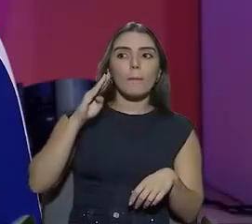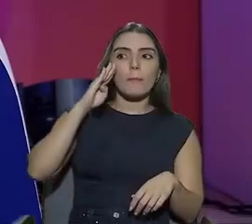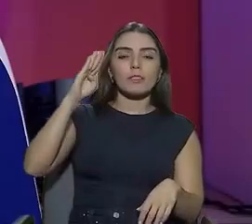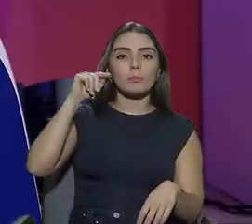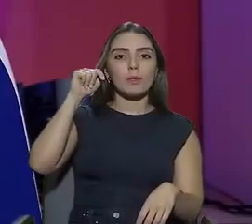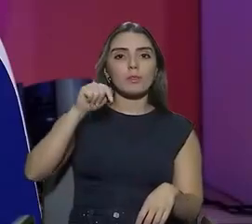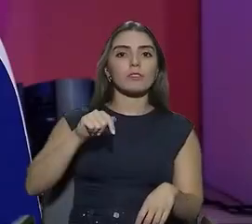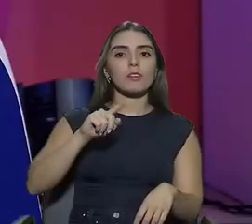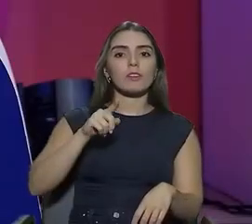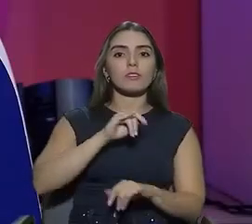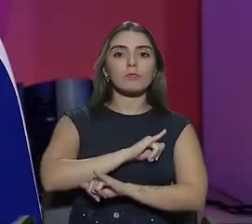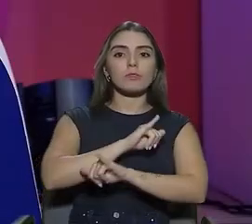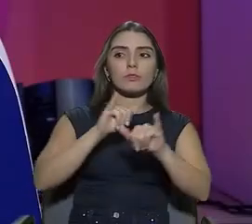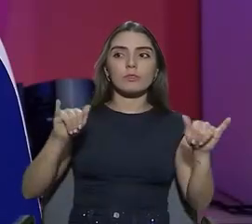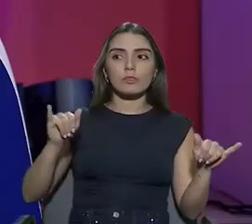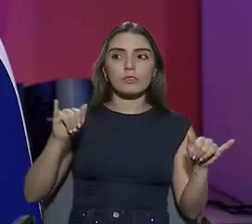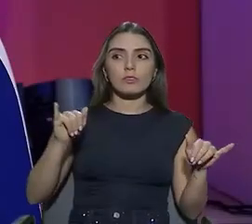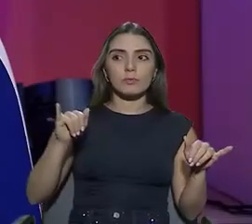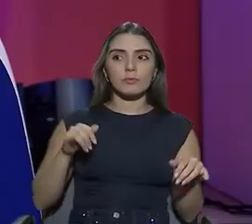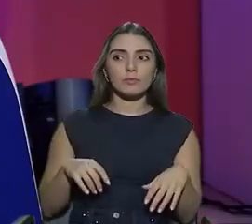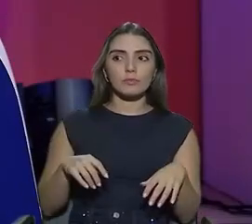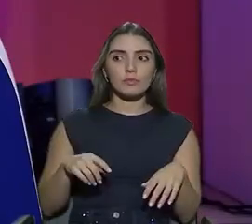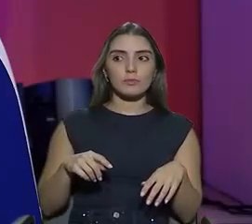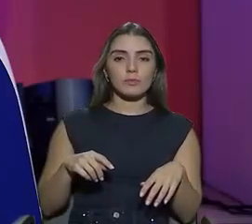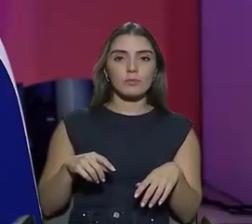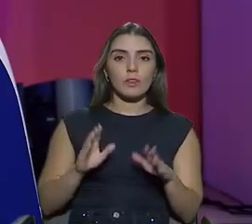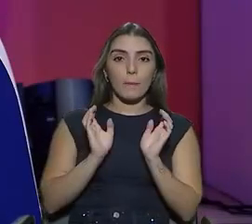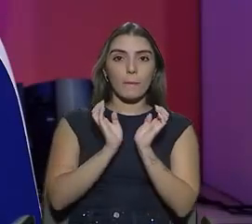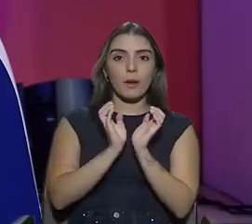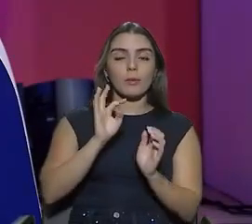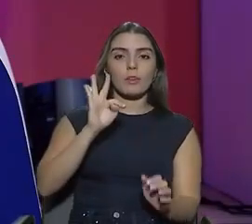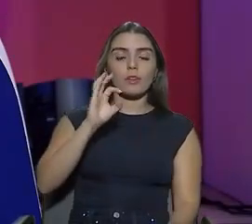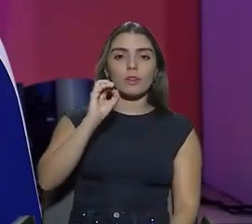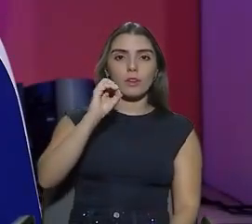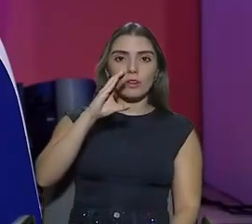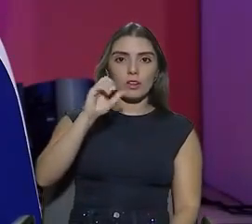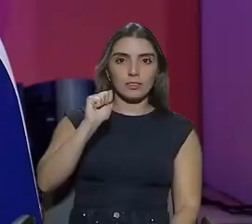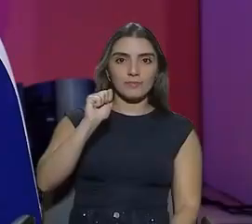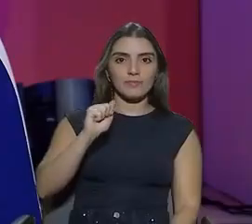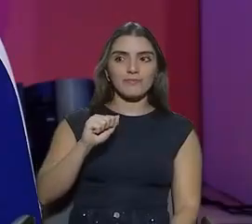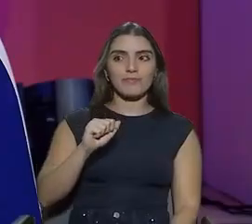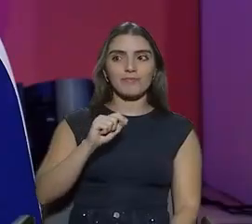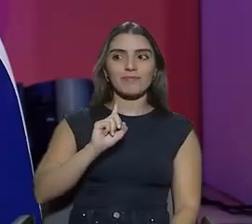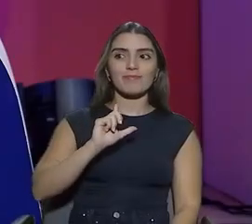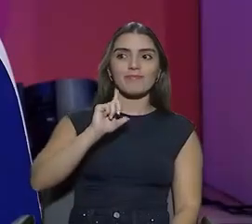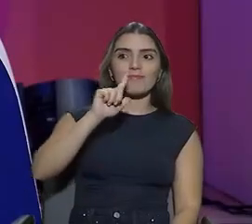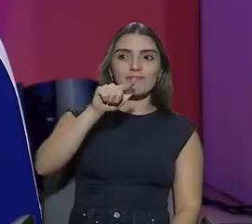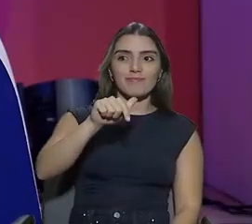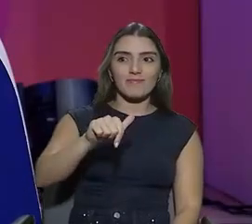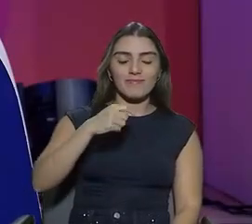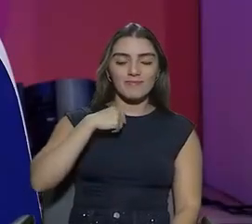era anunciar o Prêmio Toca, né? O anúncio do Prêmio Toca. E aí, toda hora, a Marcelina aparecia. Daqui a pouco,